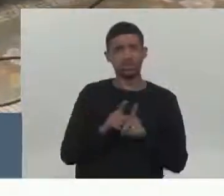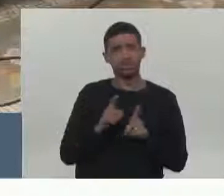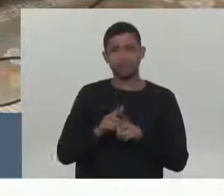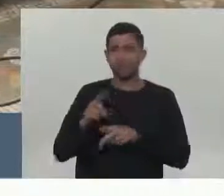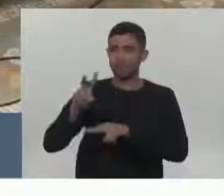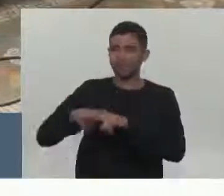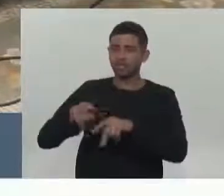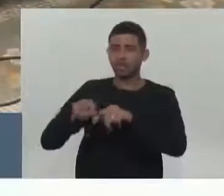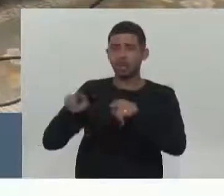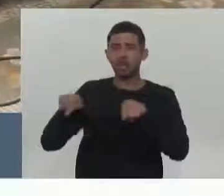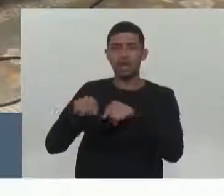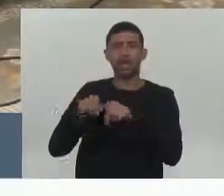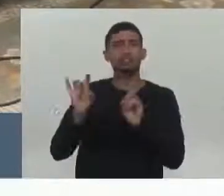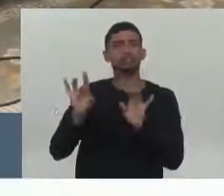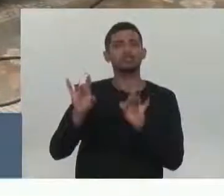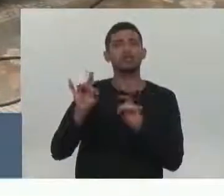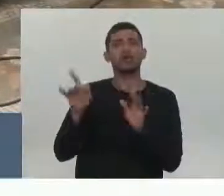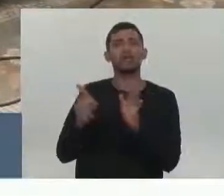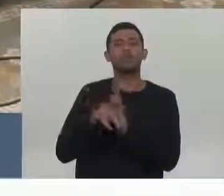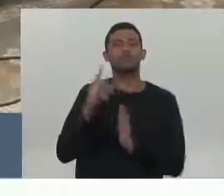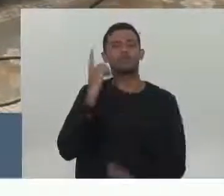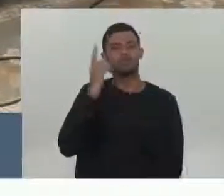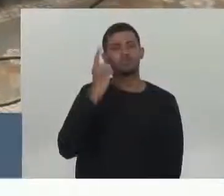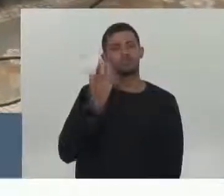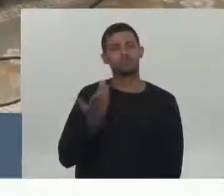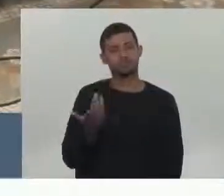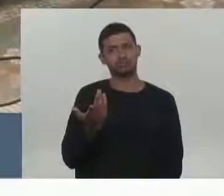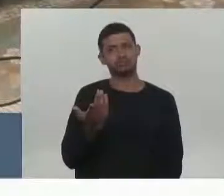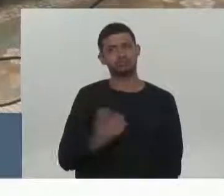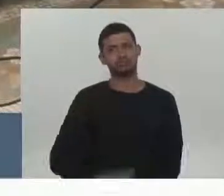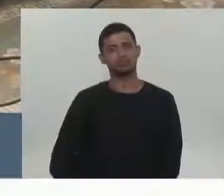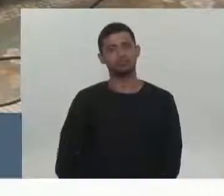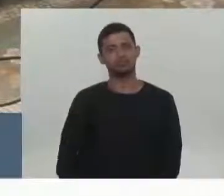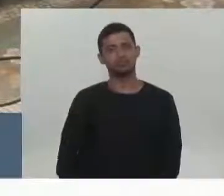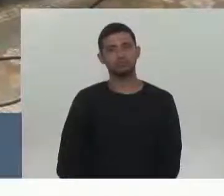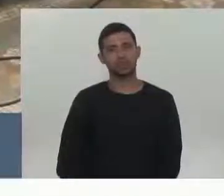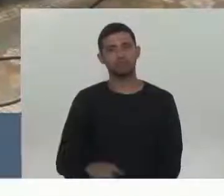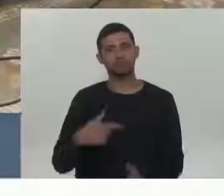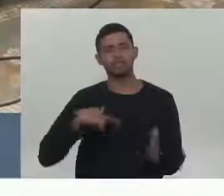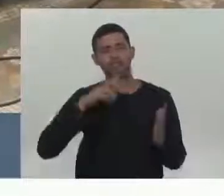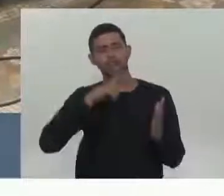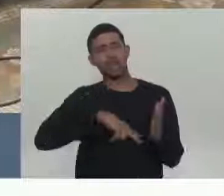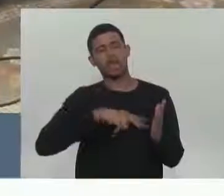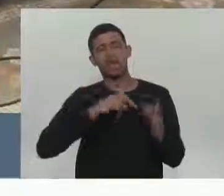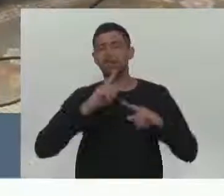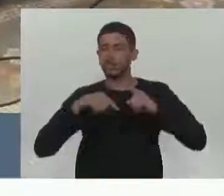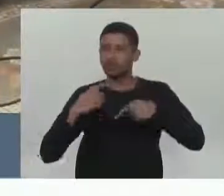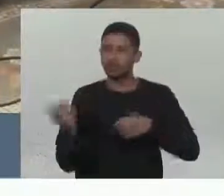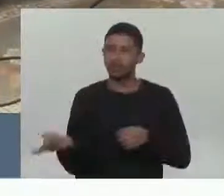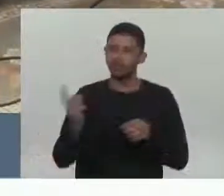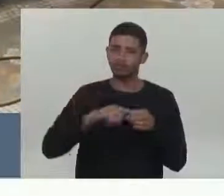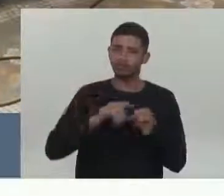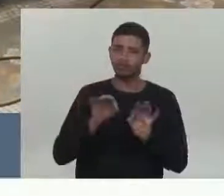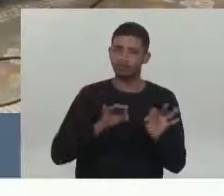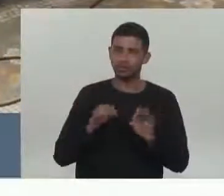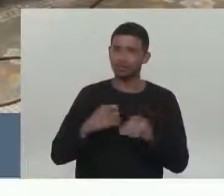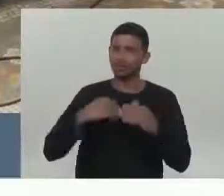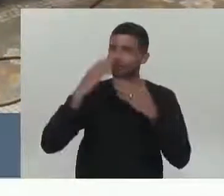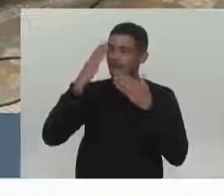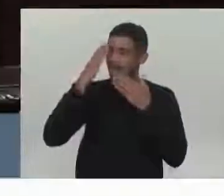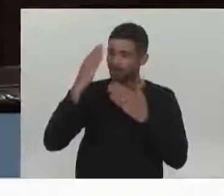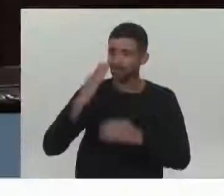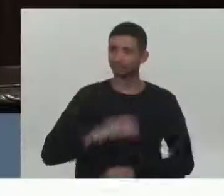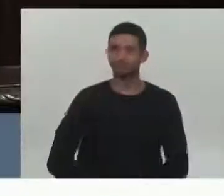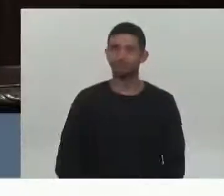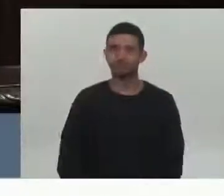prisões especiais para deputados, caso que o senhor reviu e a gente aí vai retornar com o projeto. Muito obrigada,